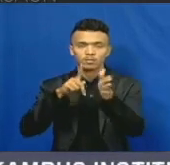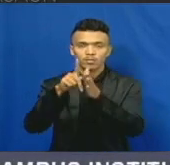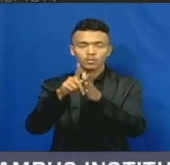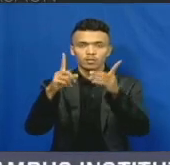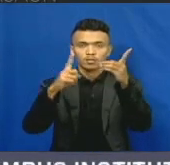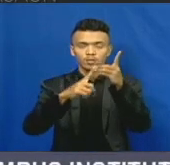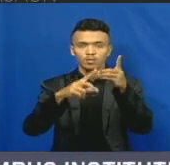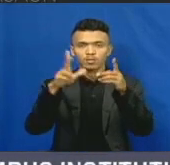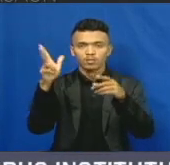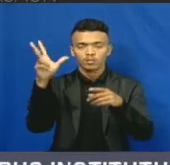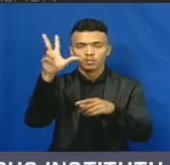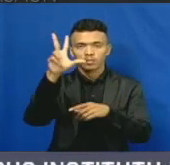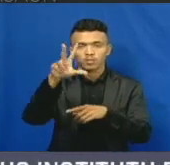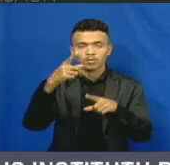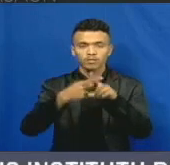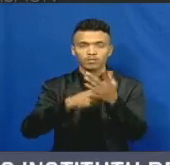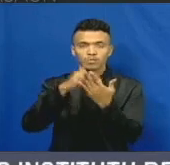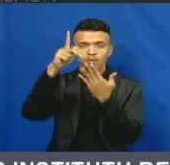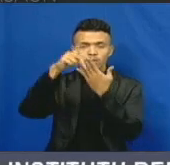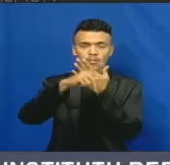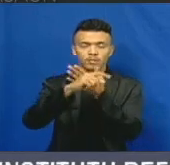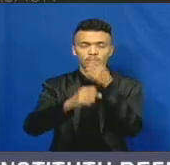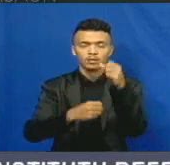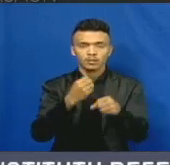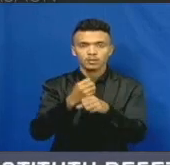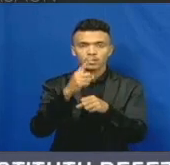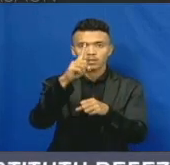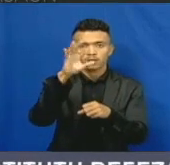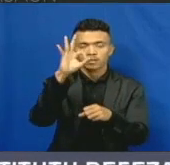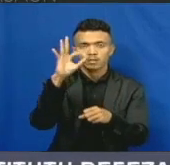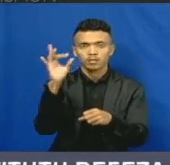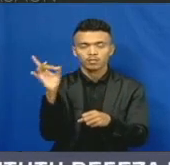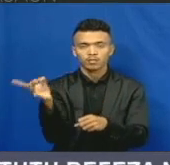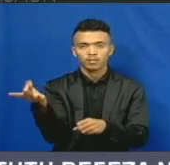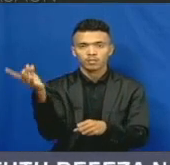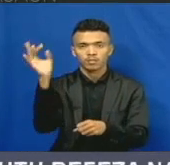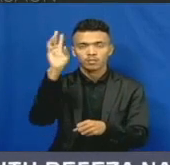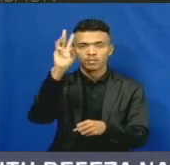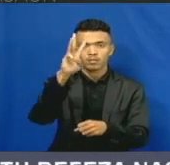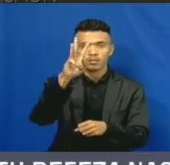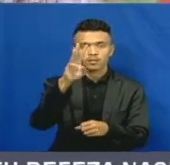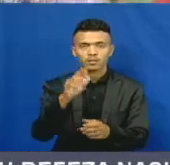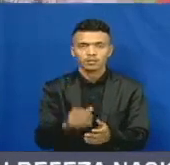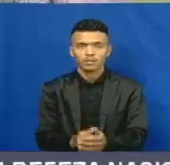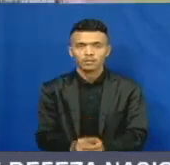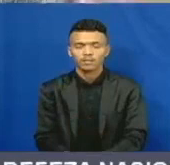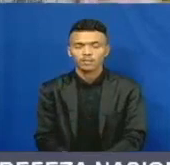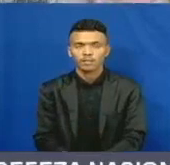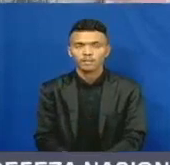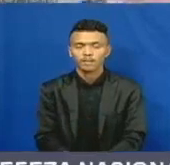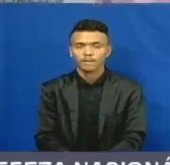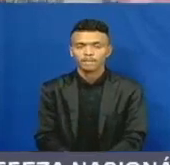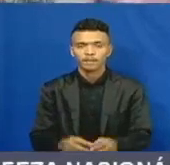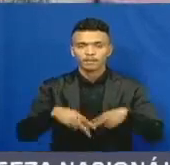loron tolu, fulang April, ia tina riung ida atusia walunolu resine. Ia sorin